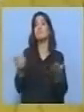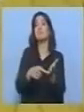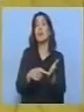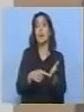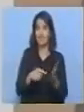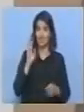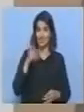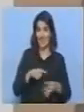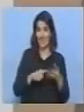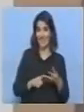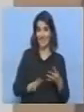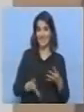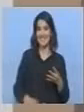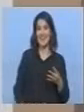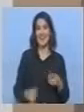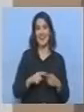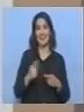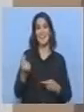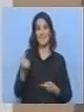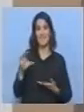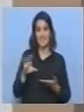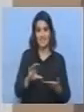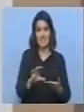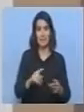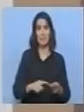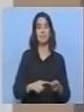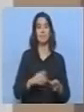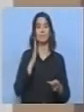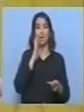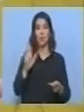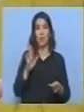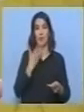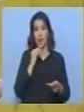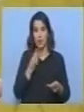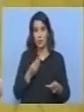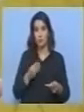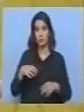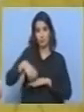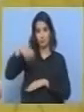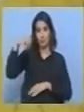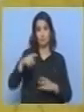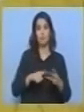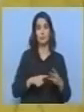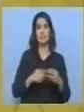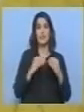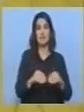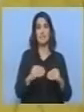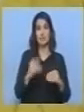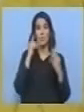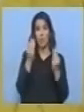fez quatro aqui. Fez quatro. Desde financiamento às residências de estudantes, à qualidade do ensino.